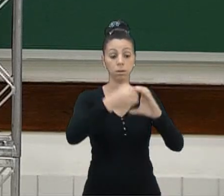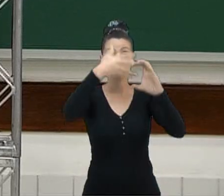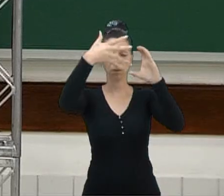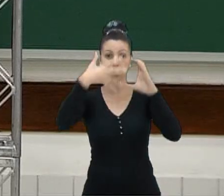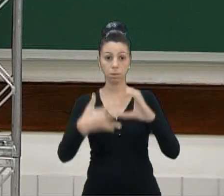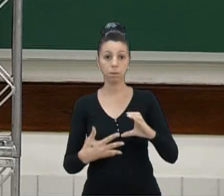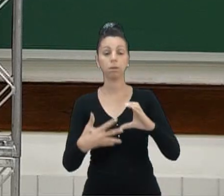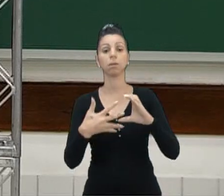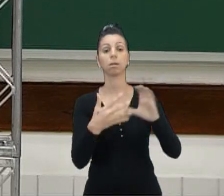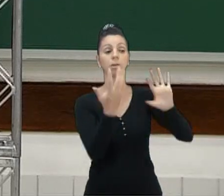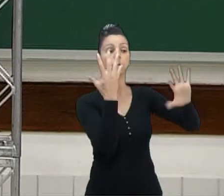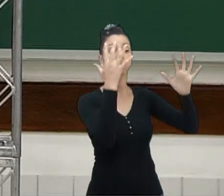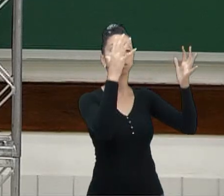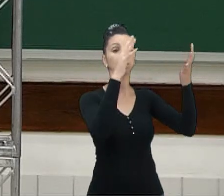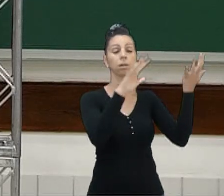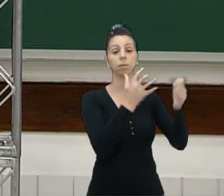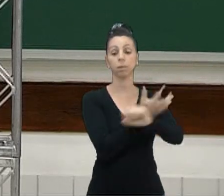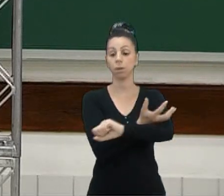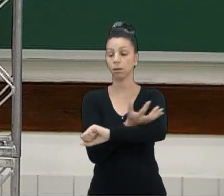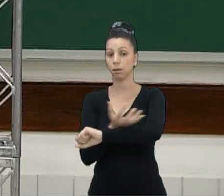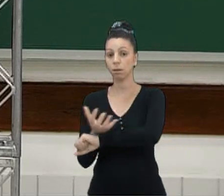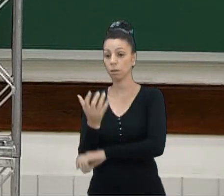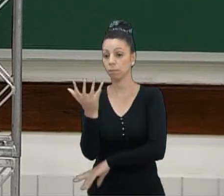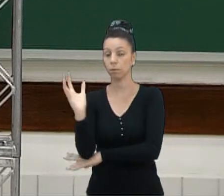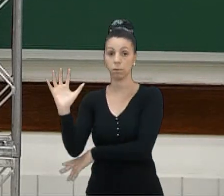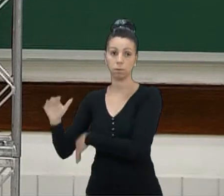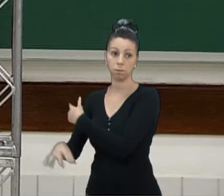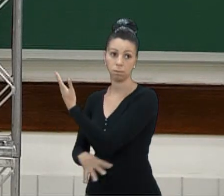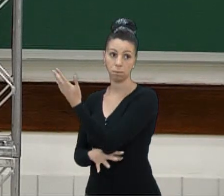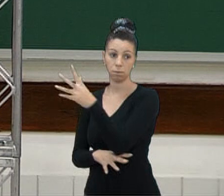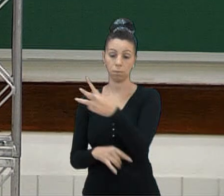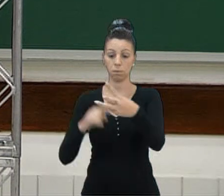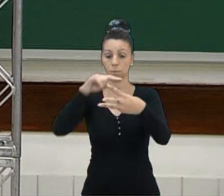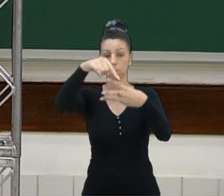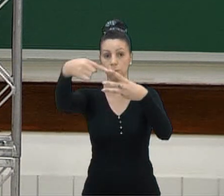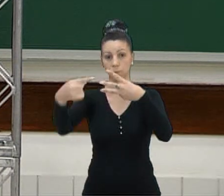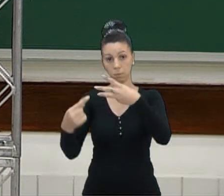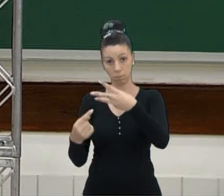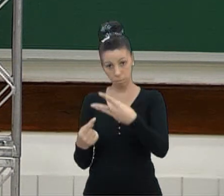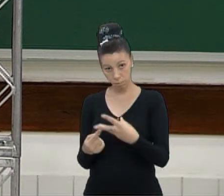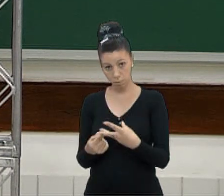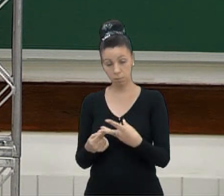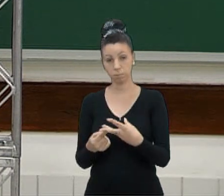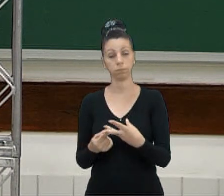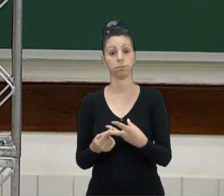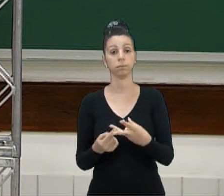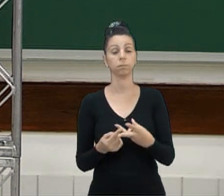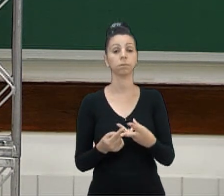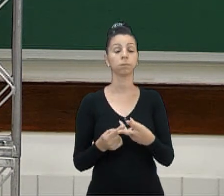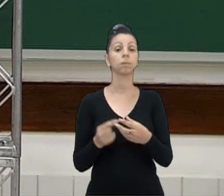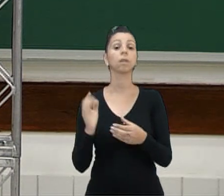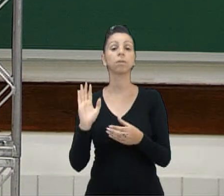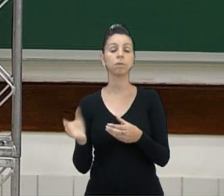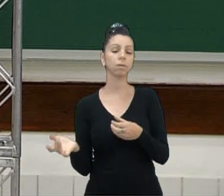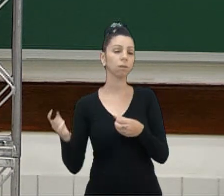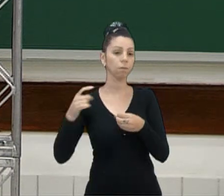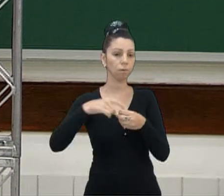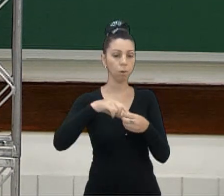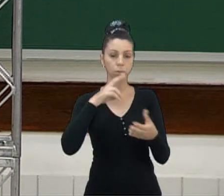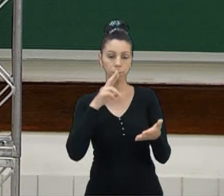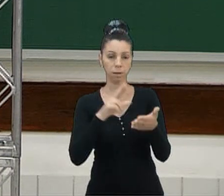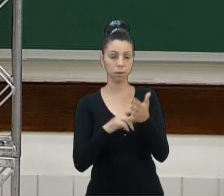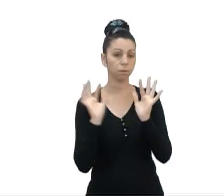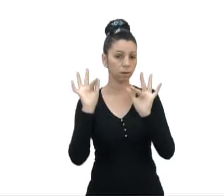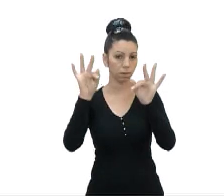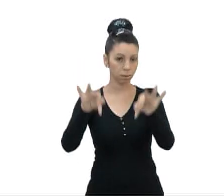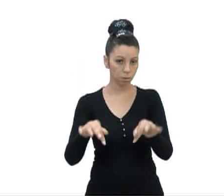de clima, relevo e vegetação dessas três regiões naturais e a gente volta para corrigir e finalizar